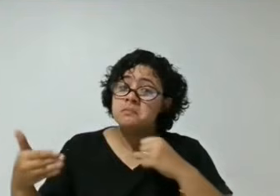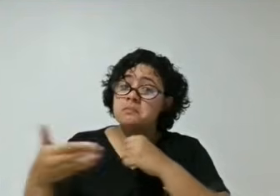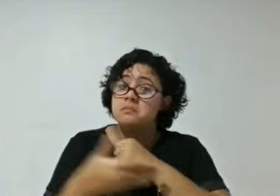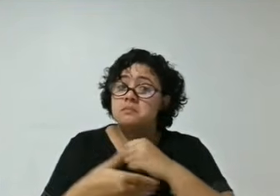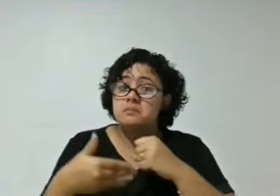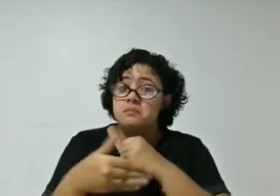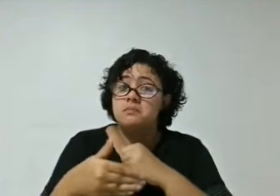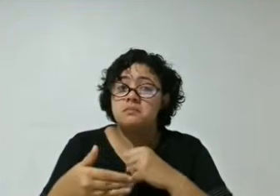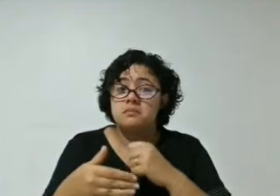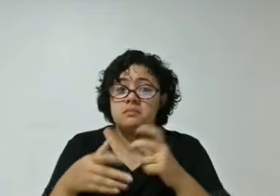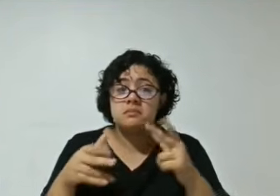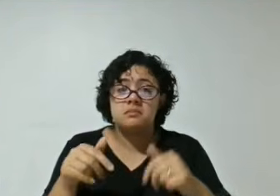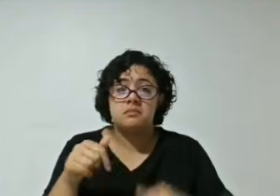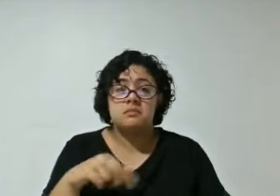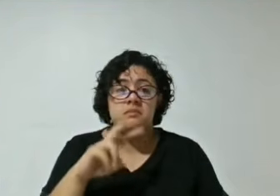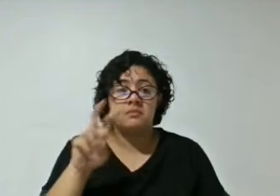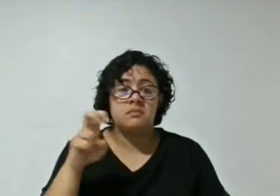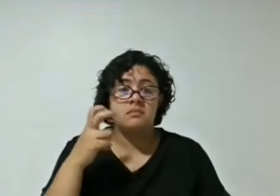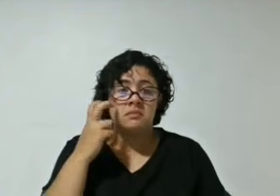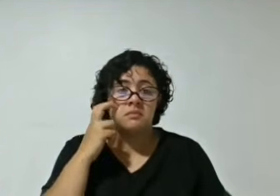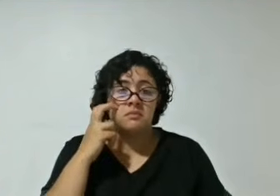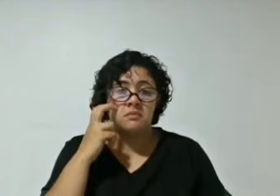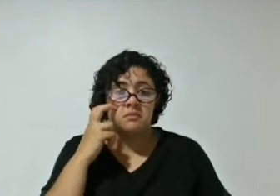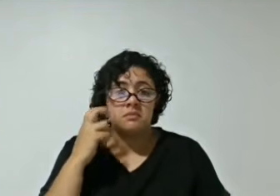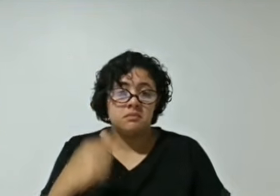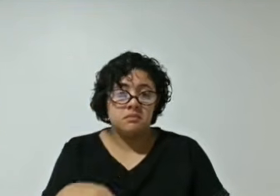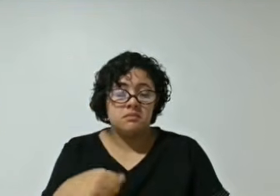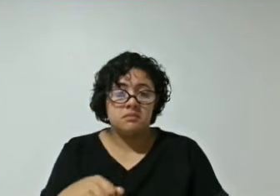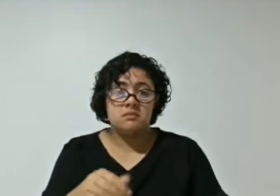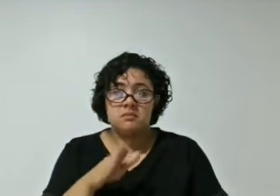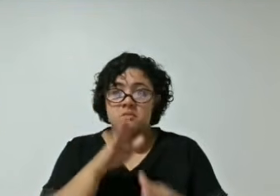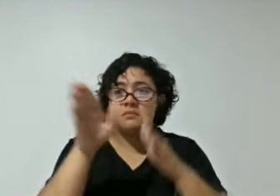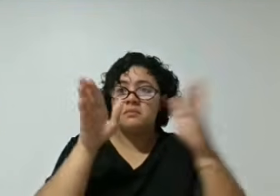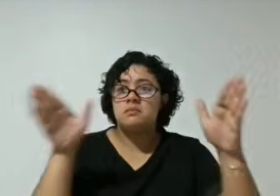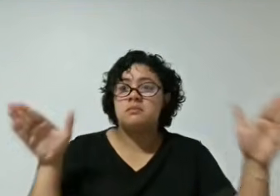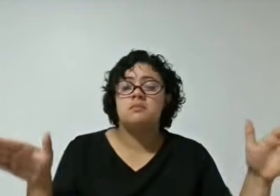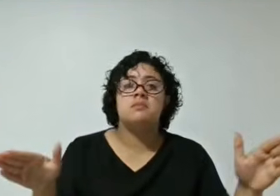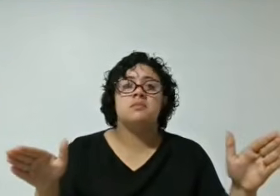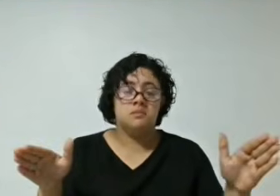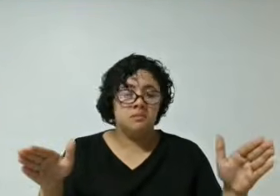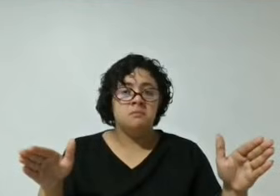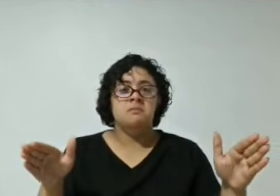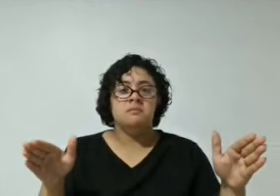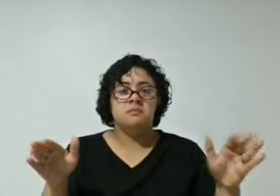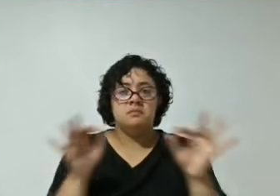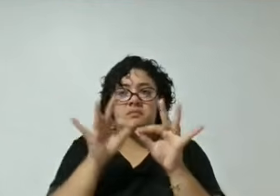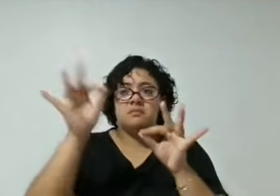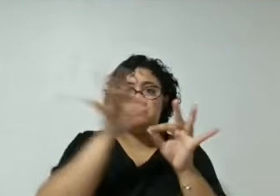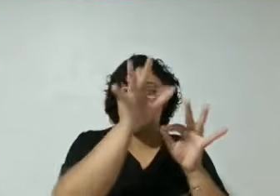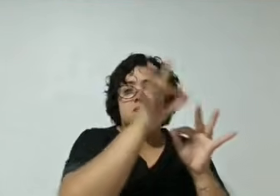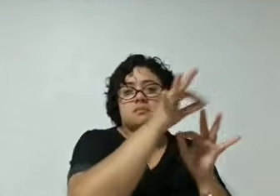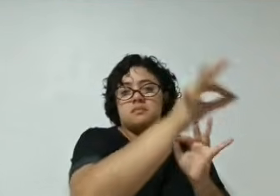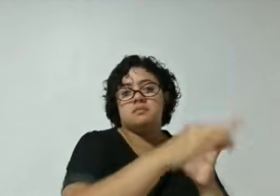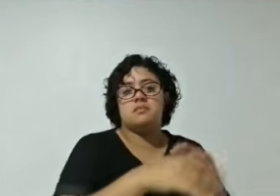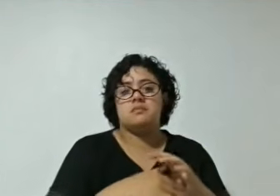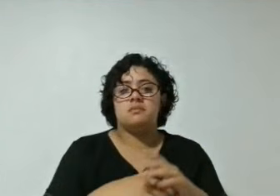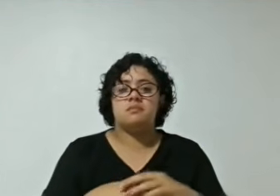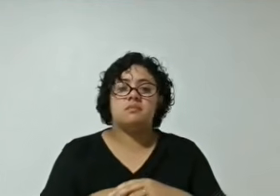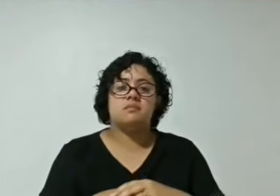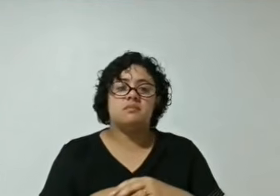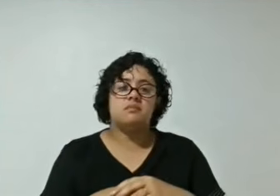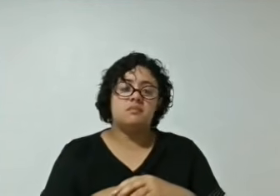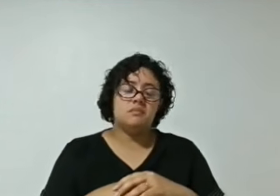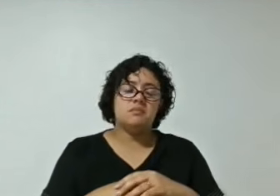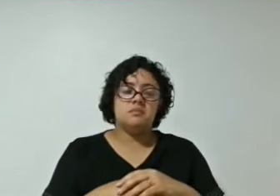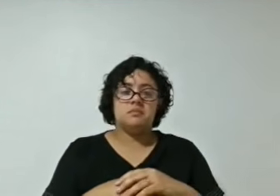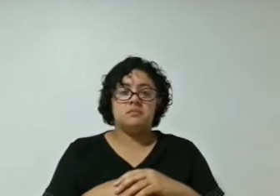nossa cultura é descentralizada, a gente está mais nas periferias da cidade, né? Mais nas pontas da cidade. Eu,